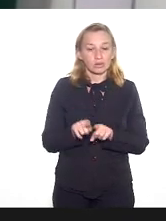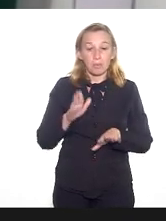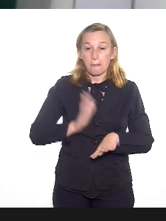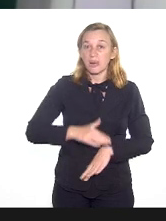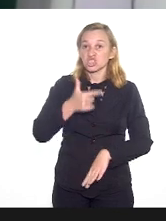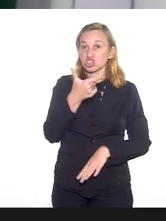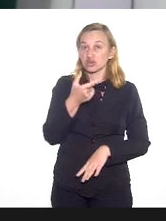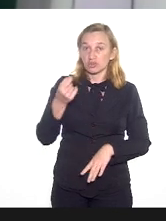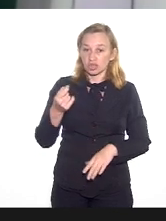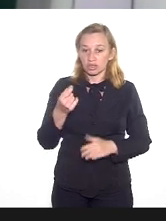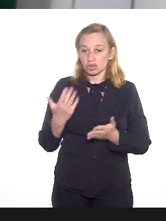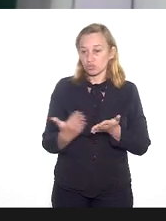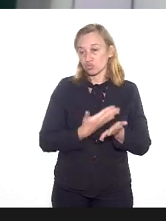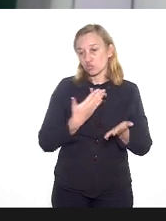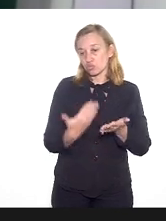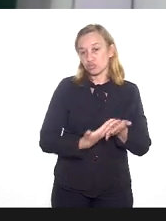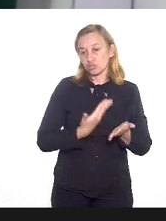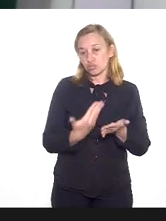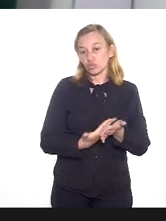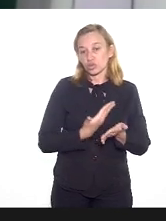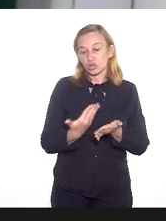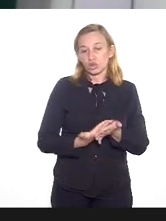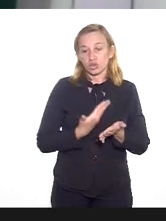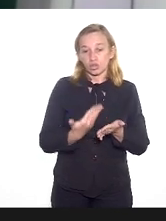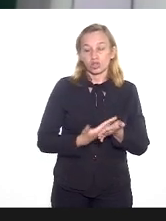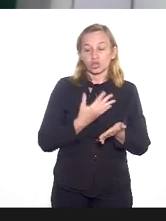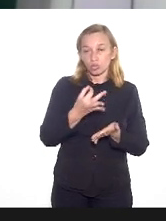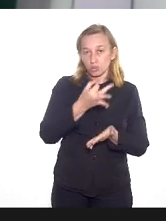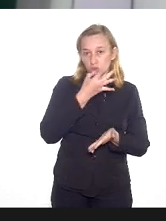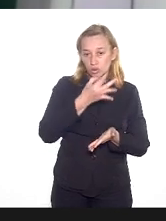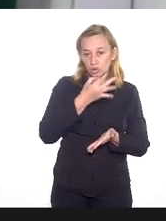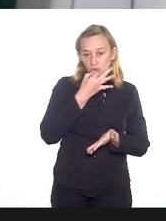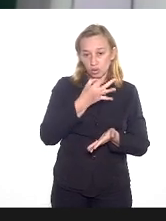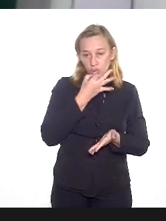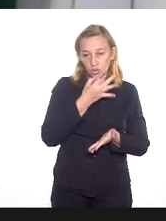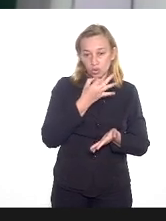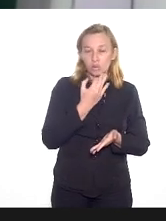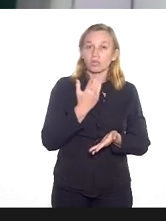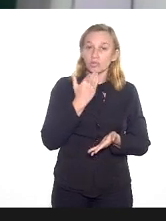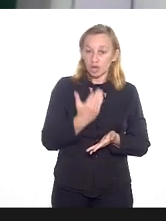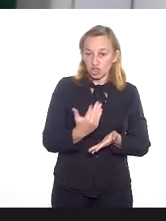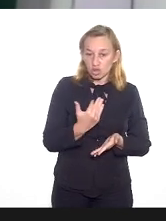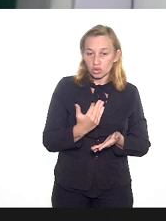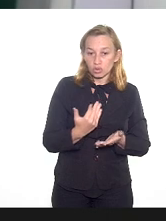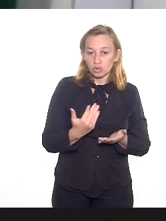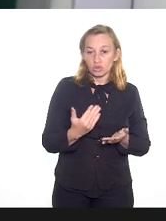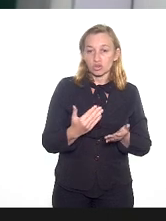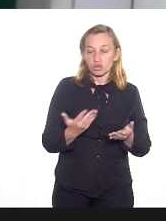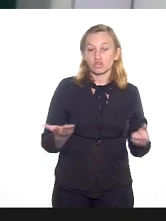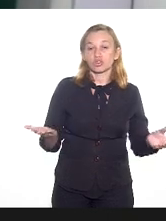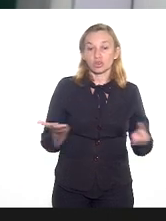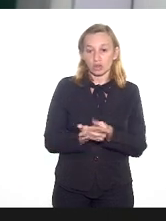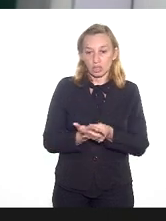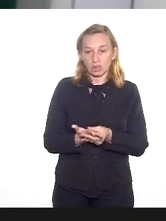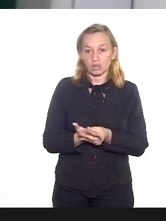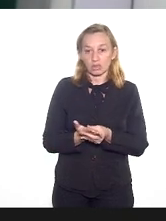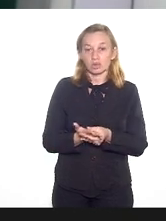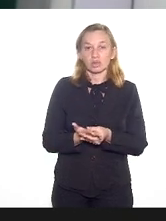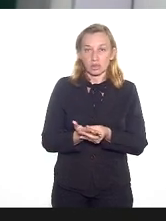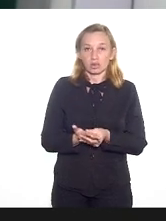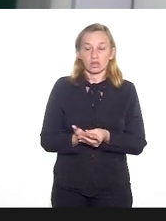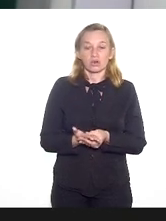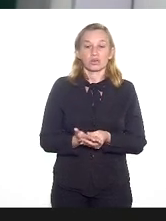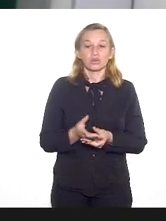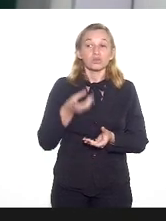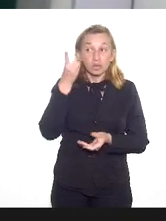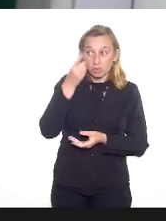20 páginas de recomendações, sugestões, além dos pedidos de inquérito. Então, assim, os deputados